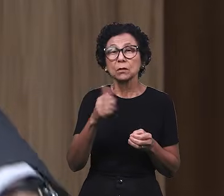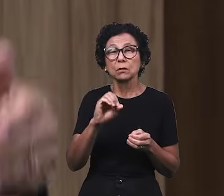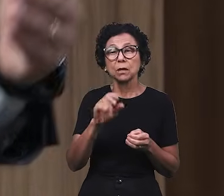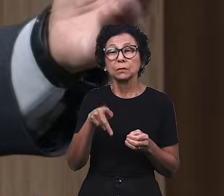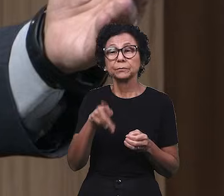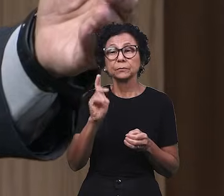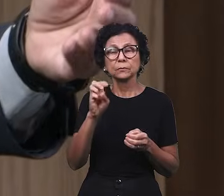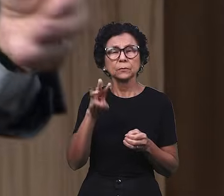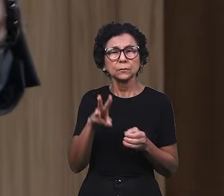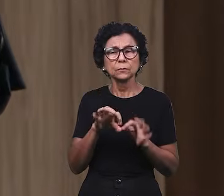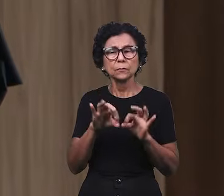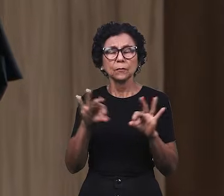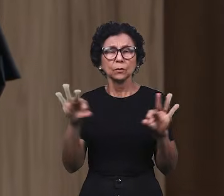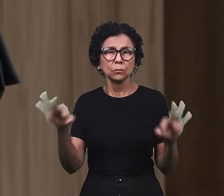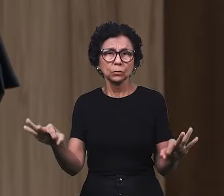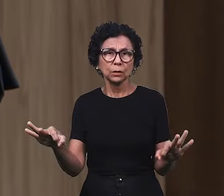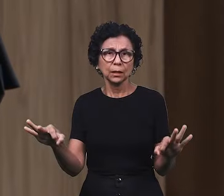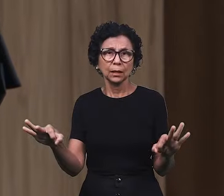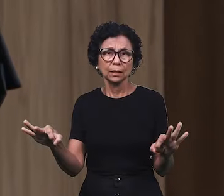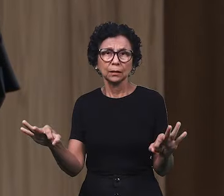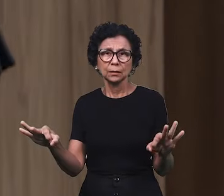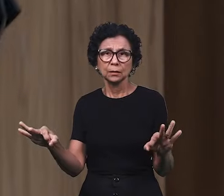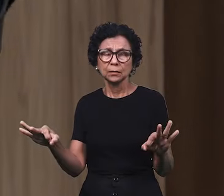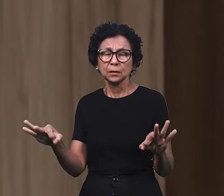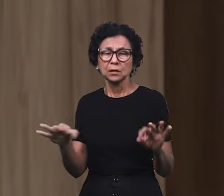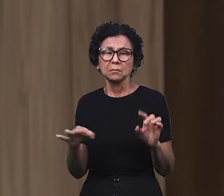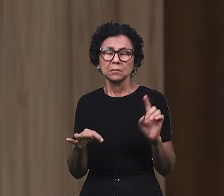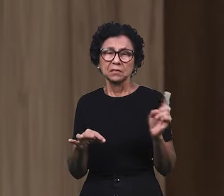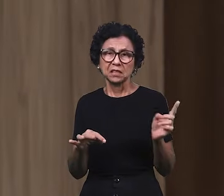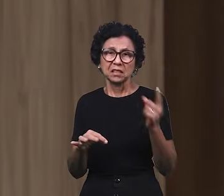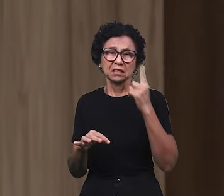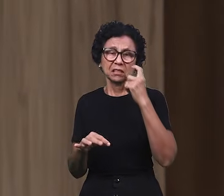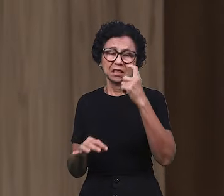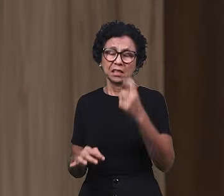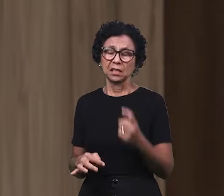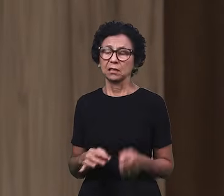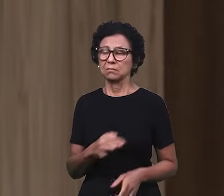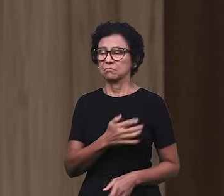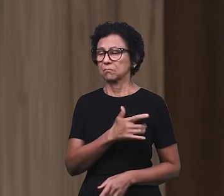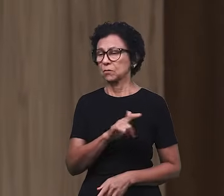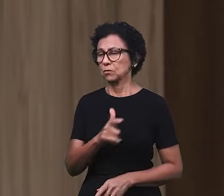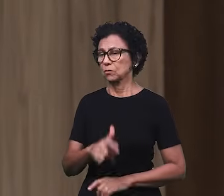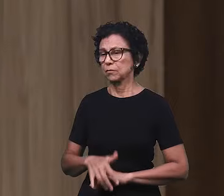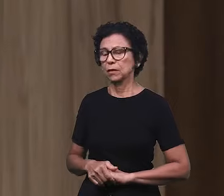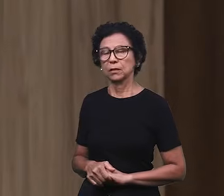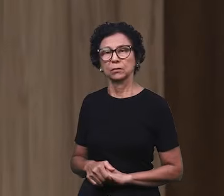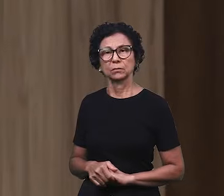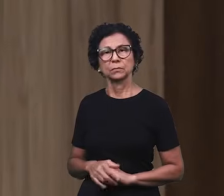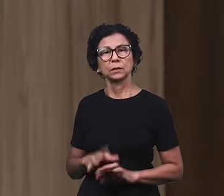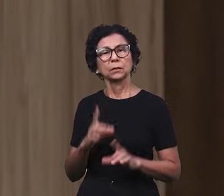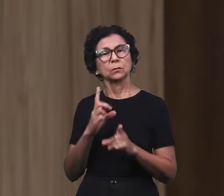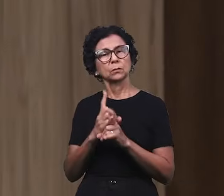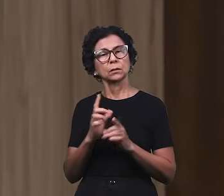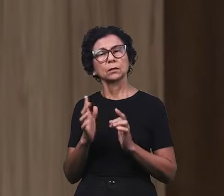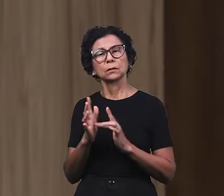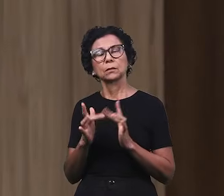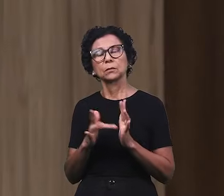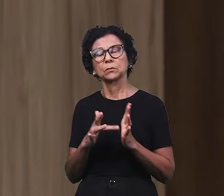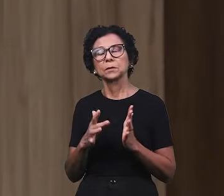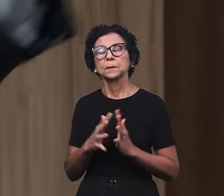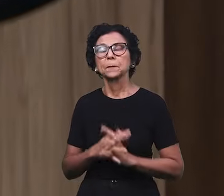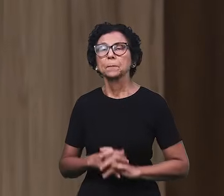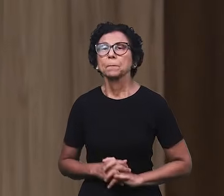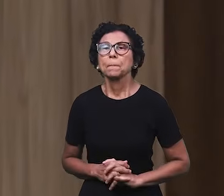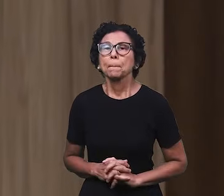de distância de onde eles estavam, mas eles não se interessaram em saber e encontrar com o